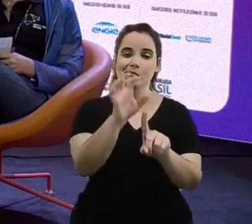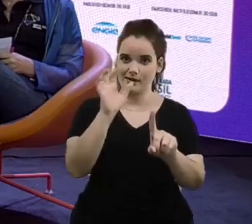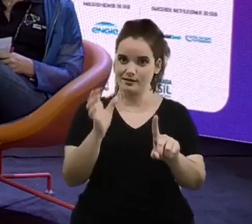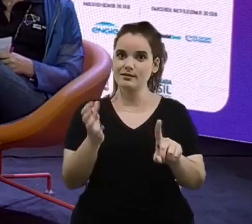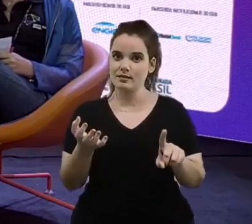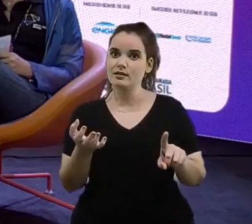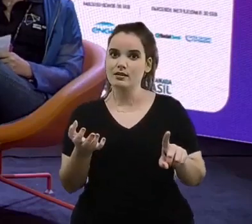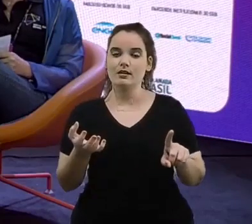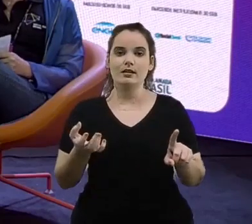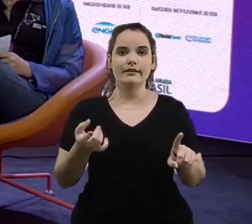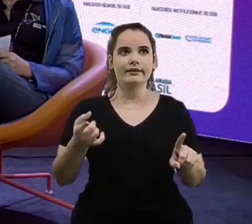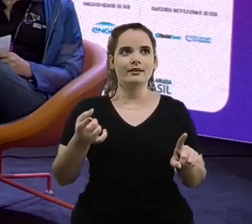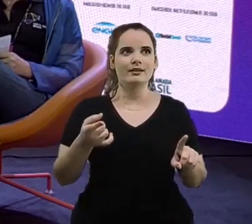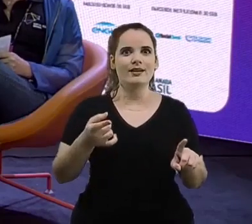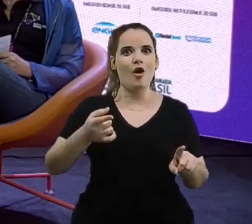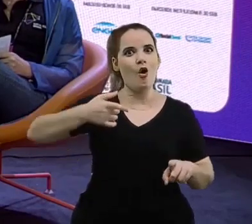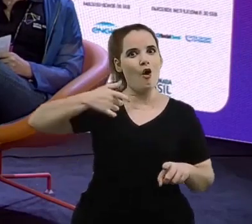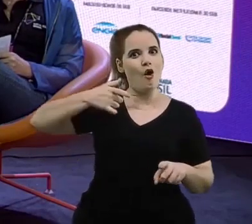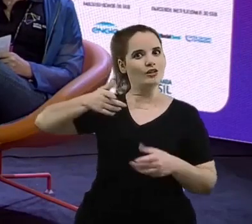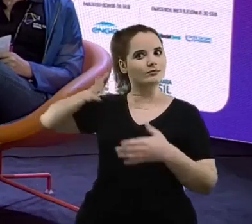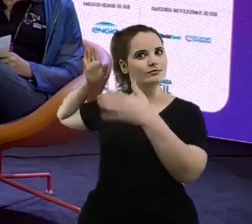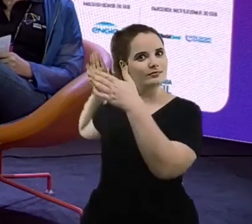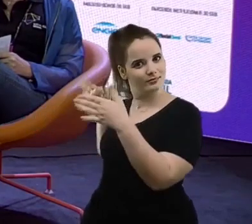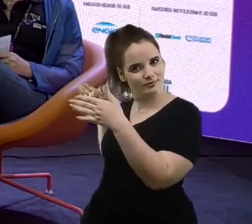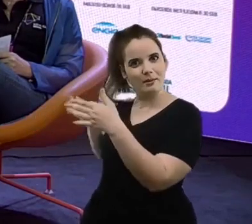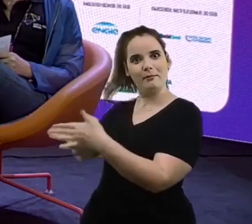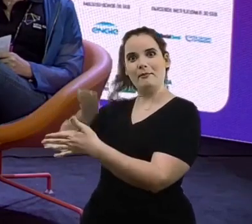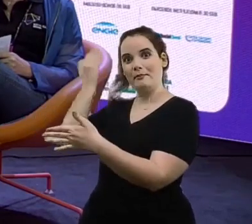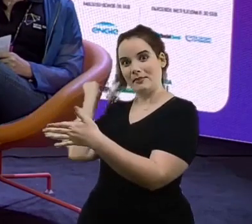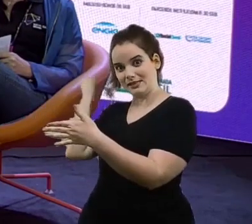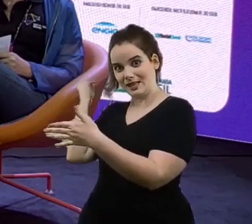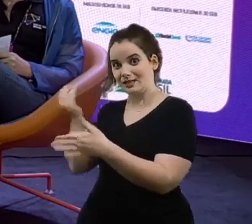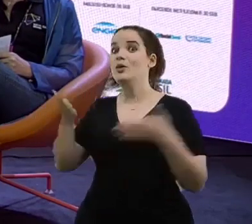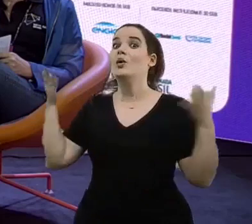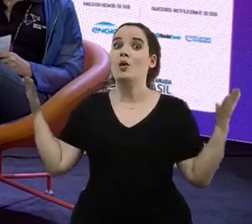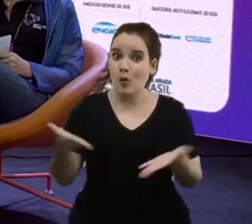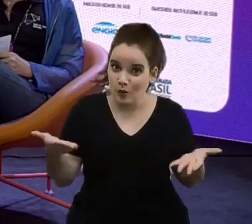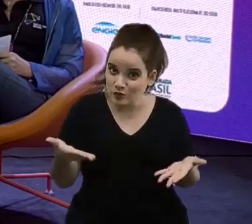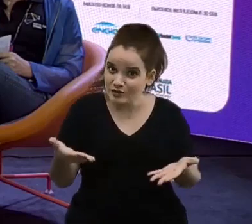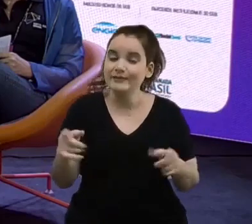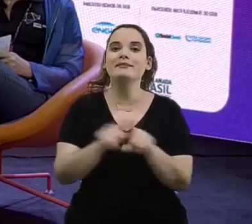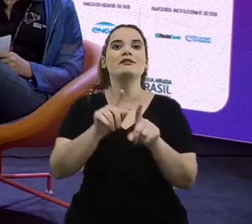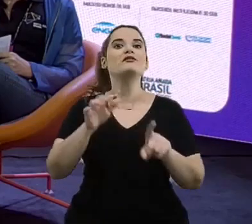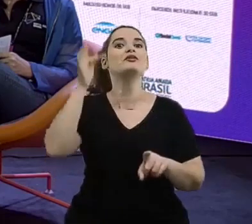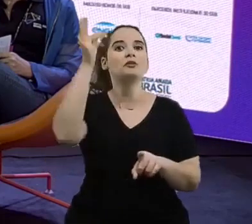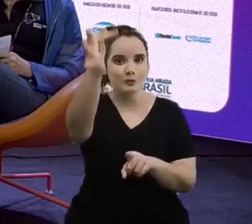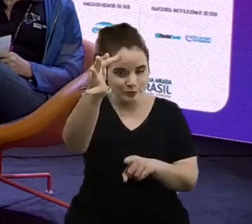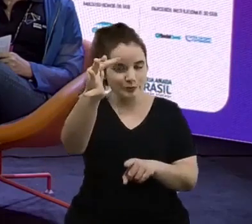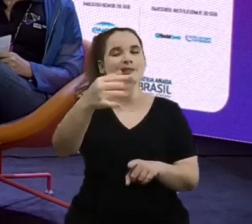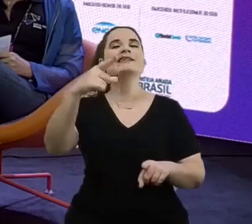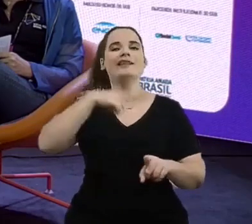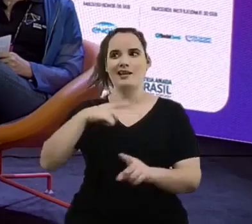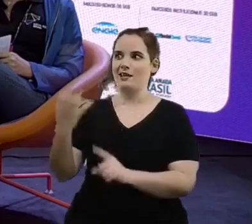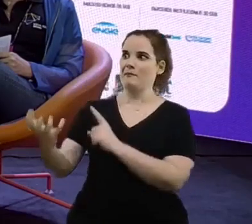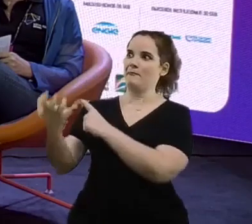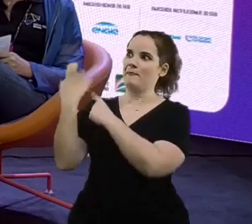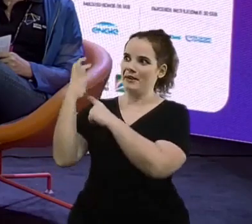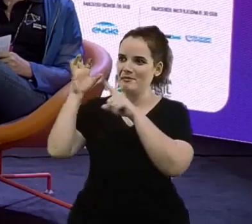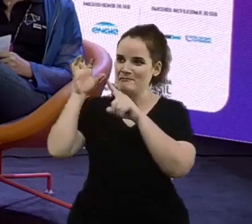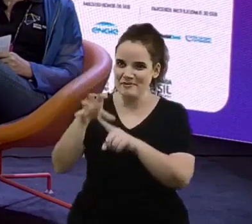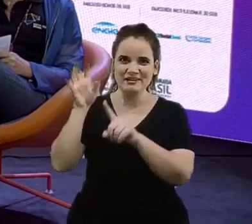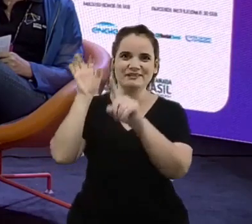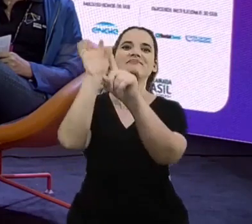eles sejam bem iluminados para a tomada de decisão nesse problema, né, e porque os técnicos fizeram a parte,